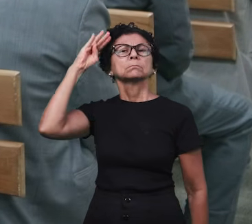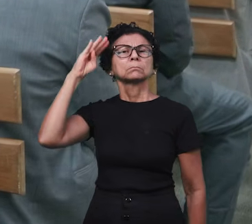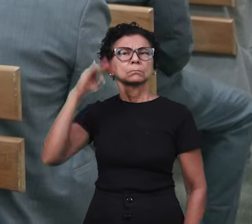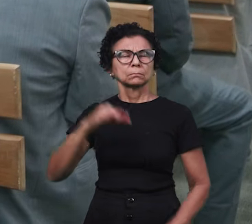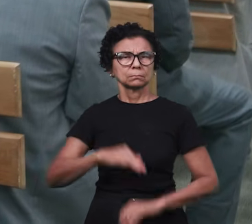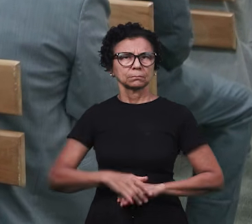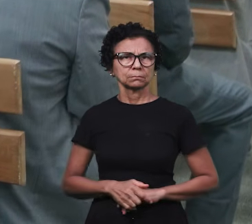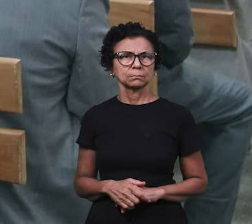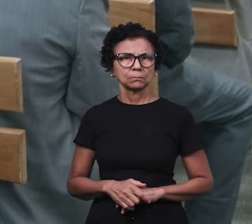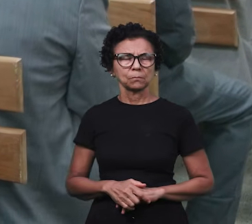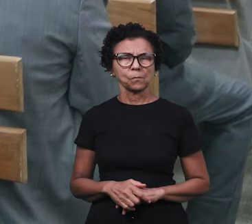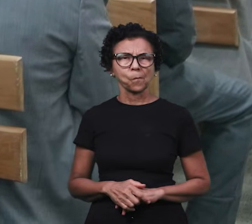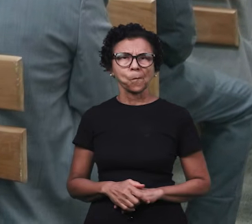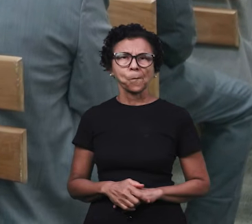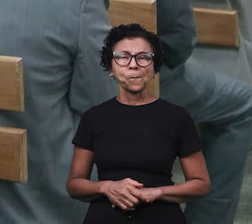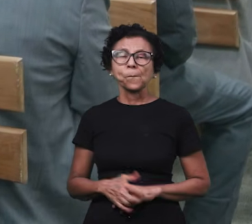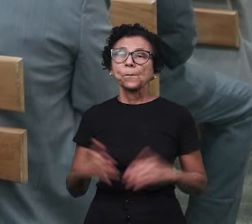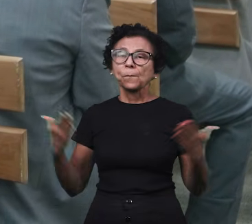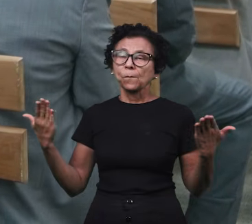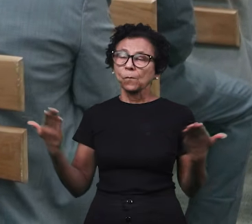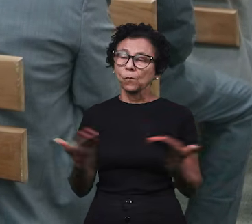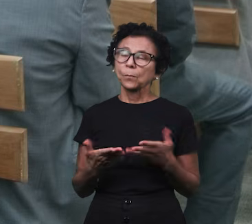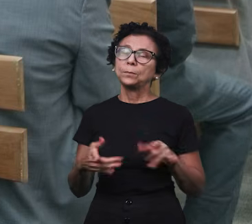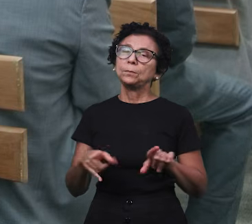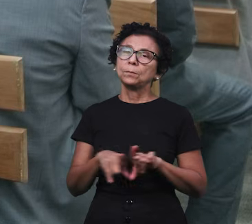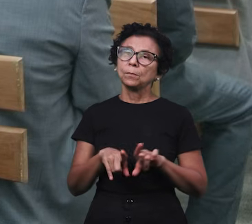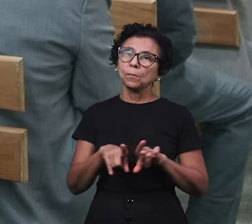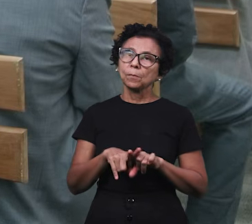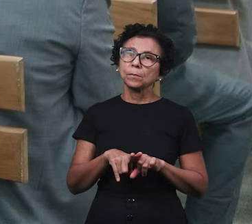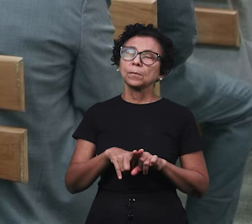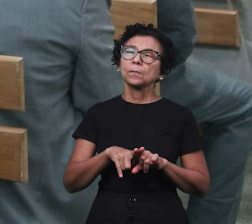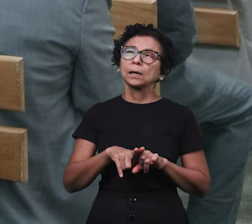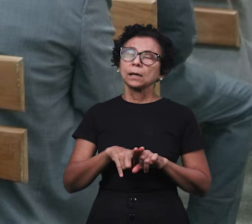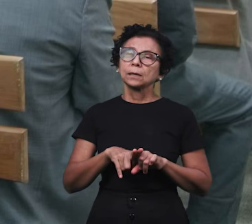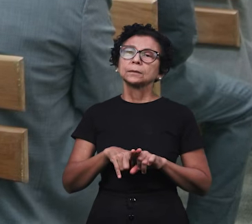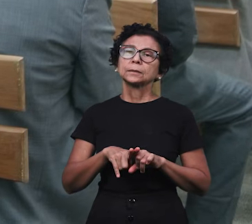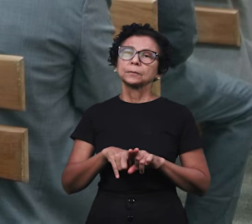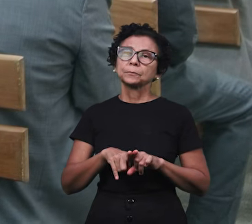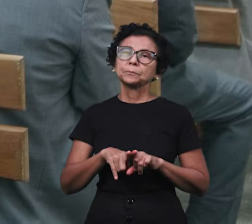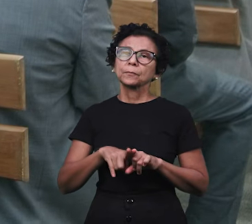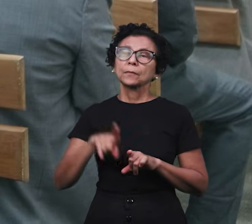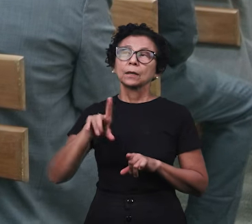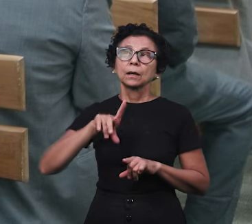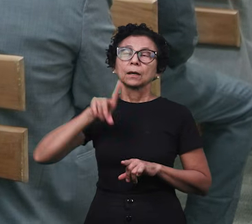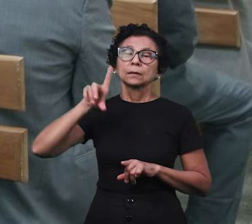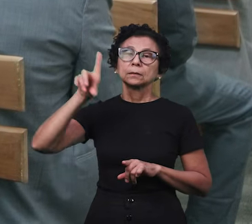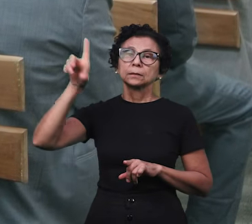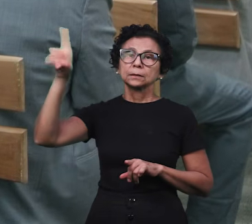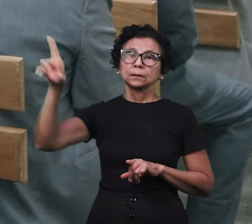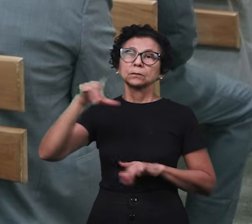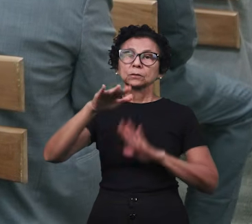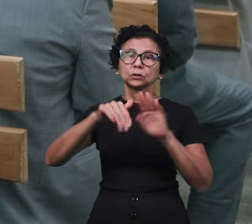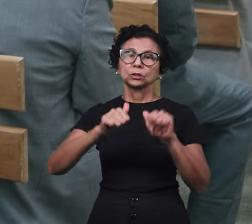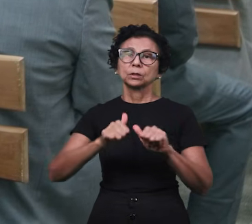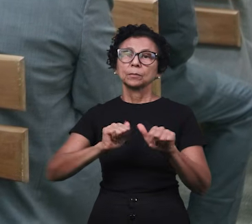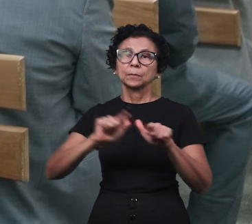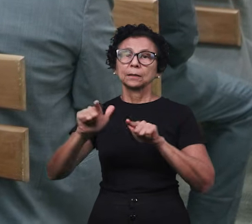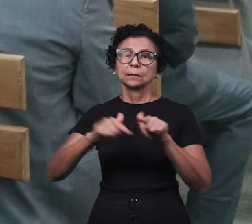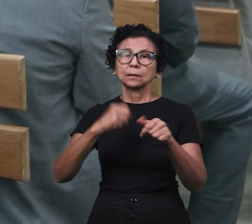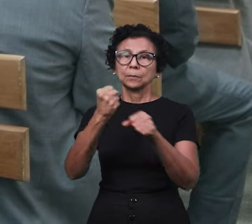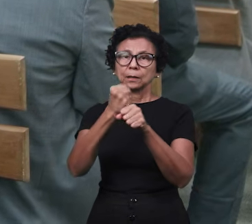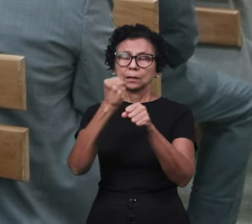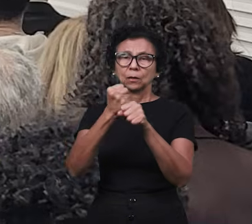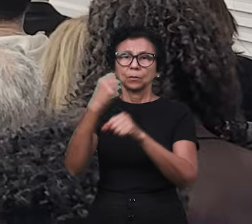na vida deles. Muito similar com o que Deus faz na vida do homem hoje, convocando um homem para realizar uma